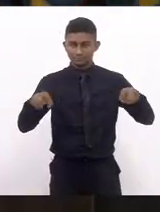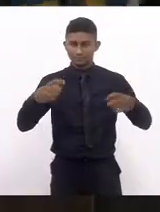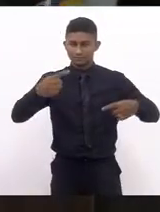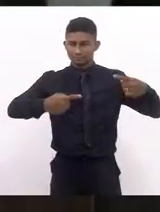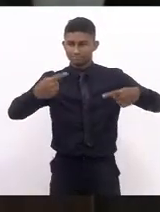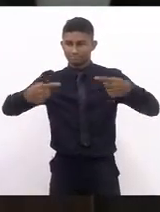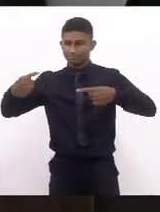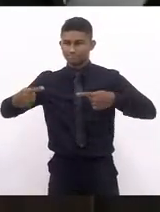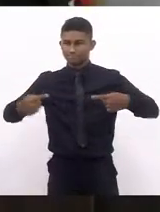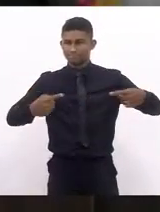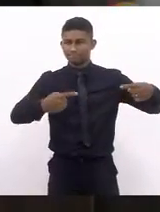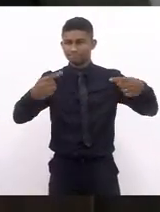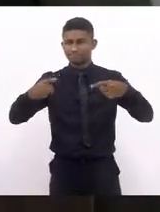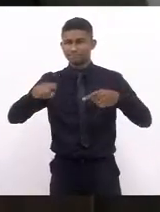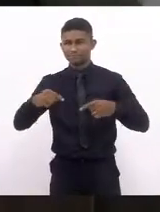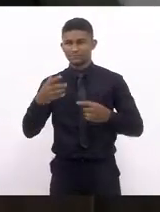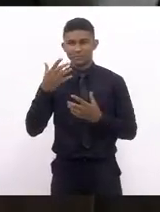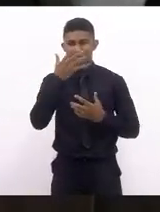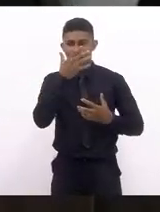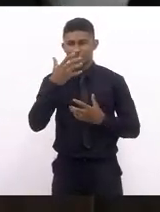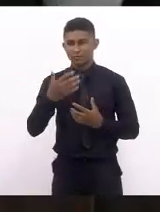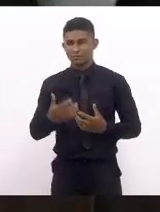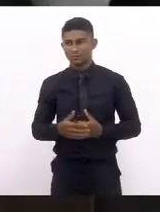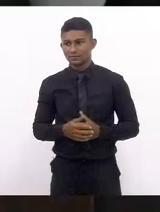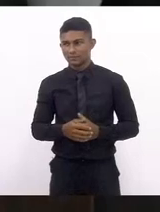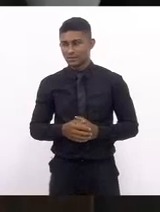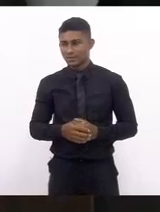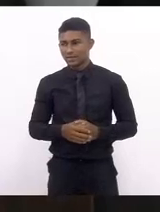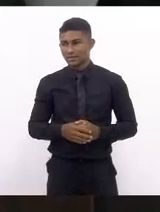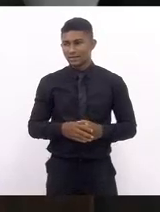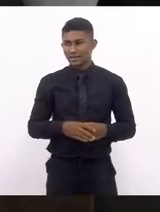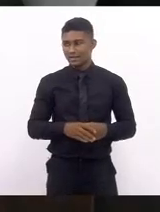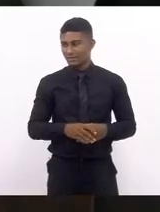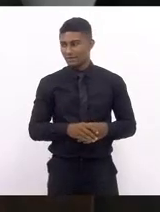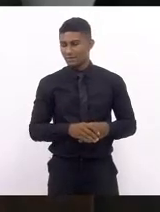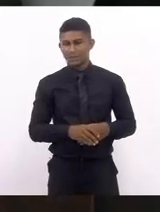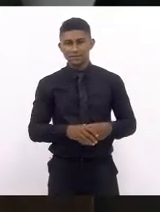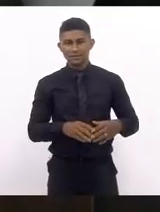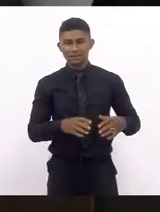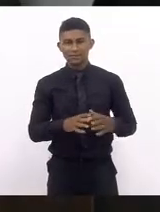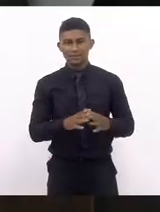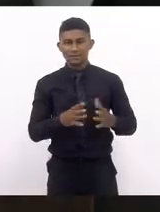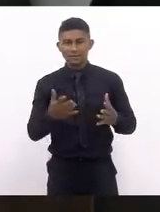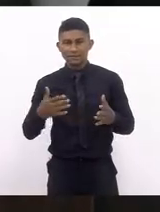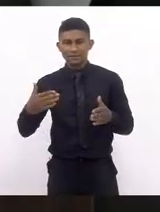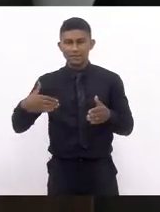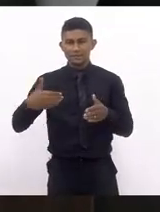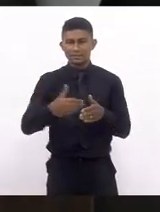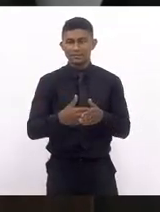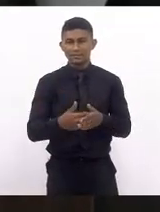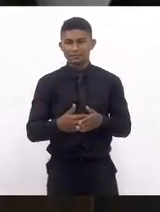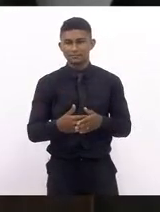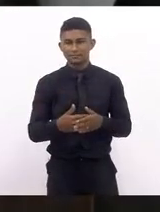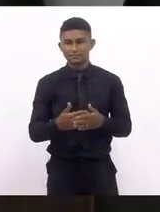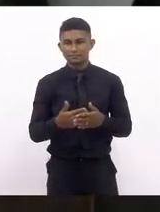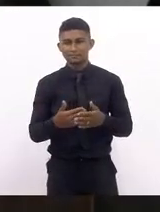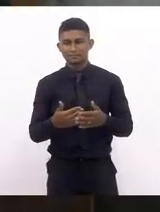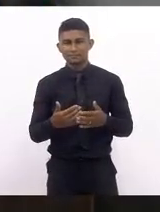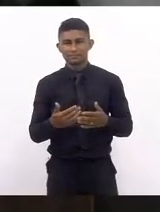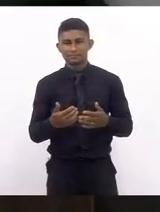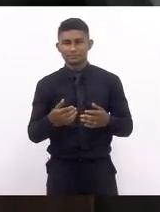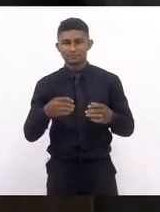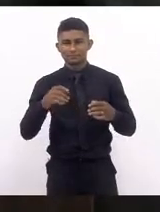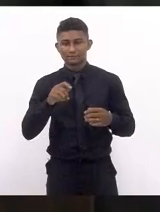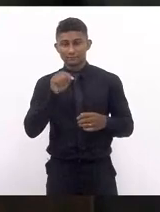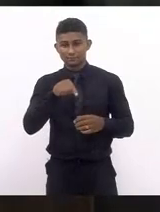apresentar uma reflexão sobre o forró transição e patrimônio imaterial nacional em parceria com TV alerj a